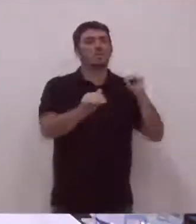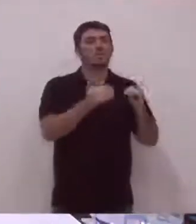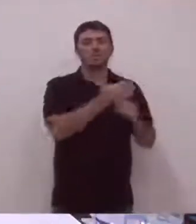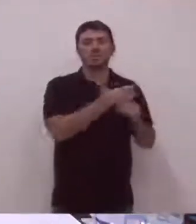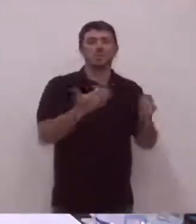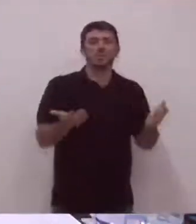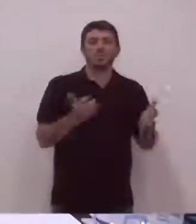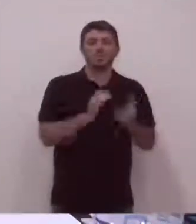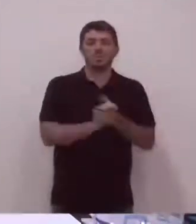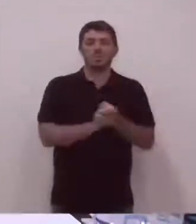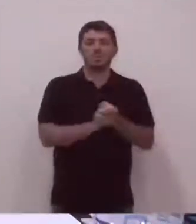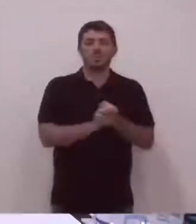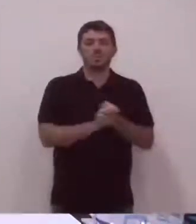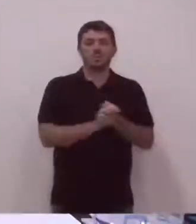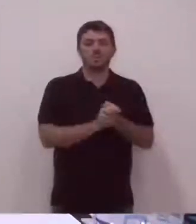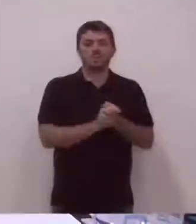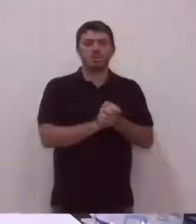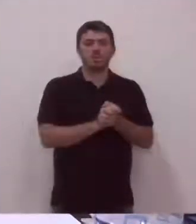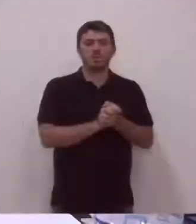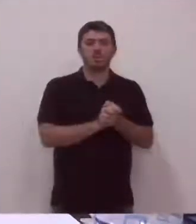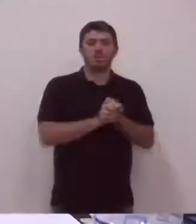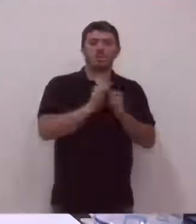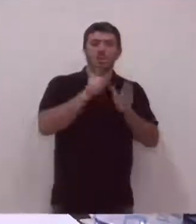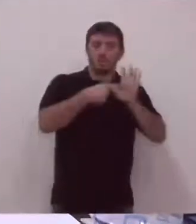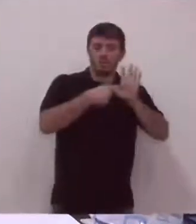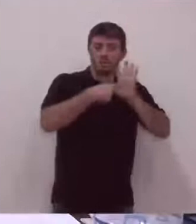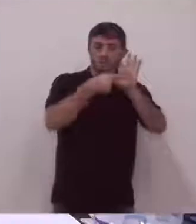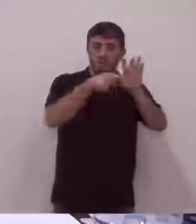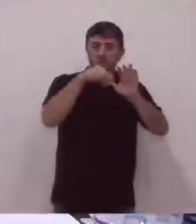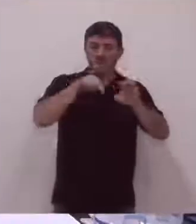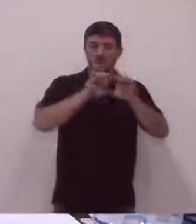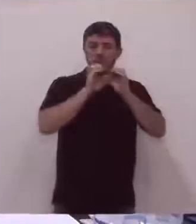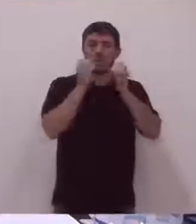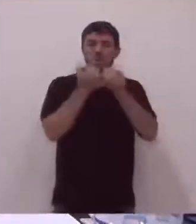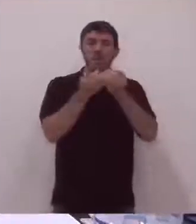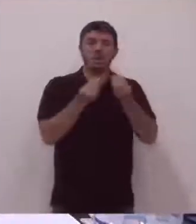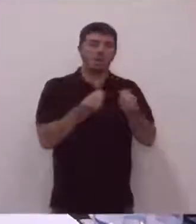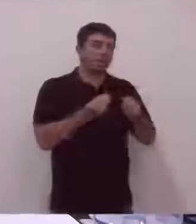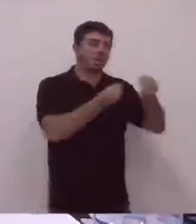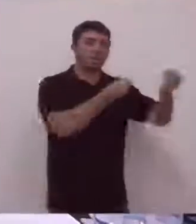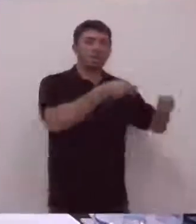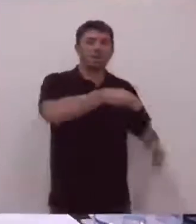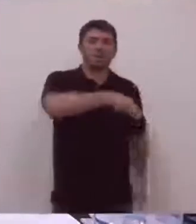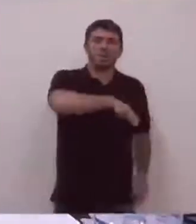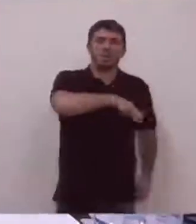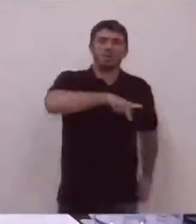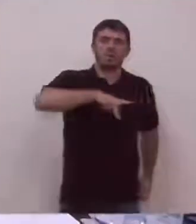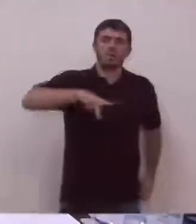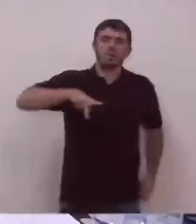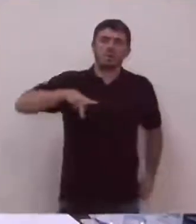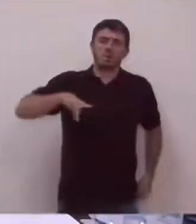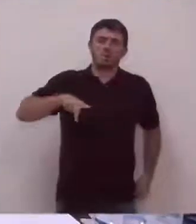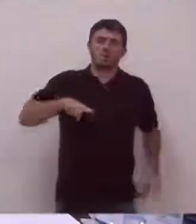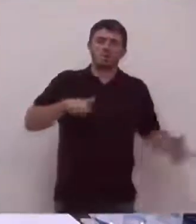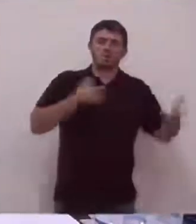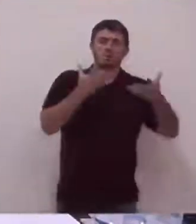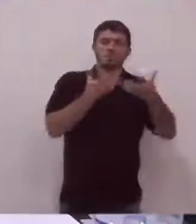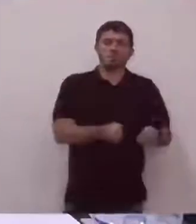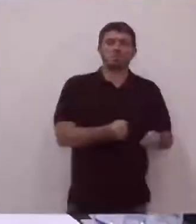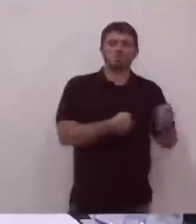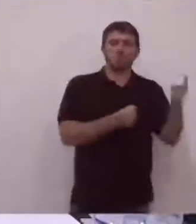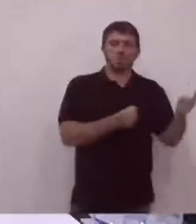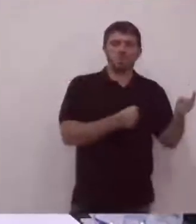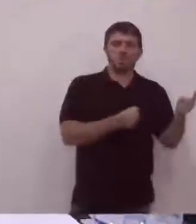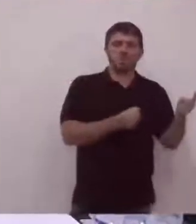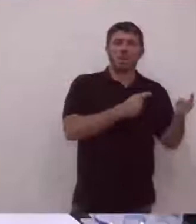Foi apresentado por essa Câmara, através do vereador, ao Ministério Público. O Ministério Público acatou e encaminhou para o Judiciário. Está ali a oportunidade de